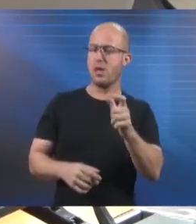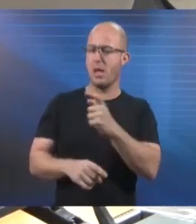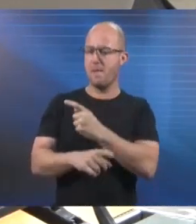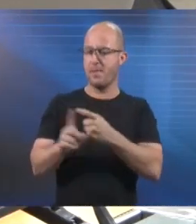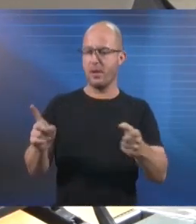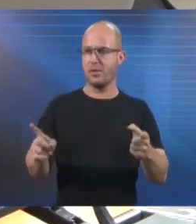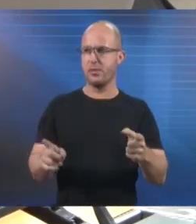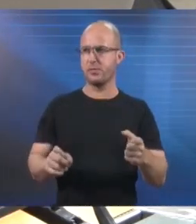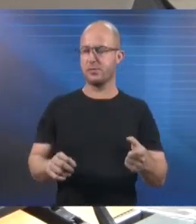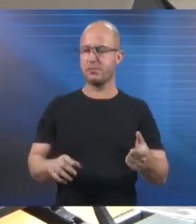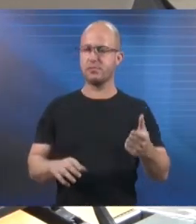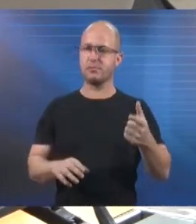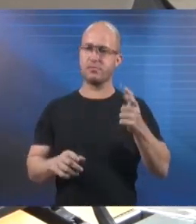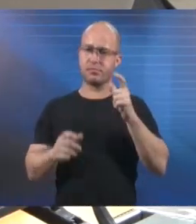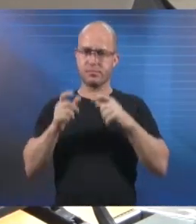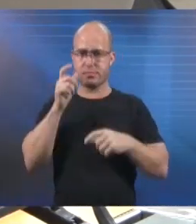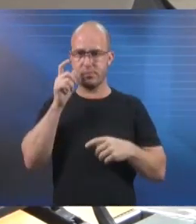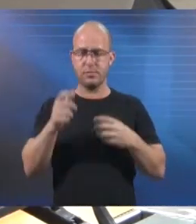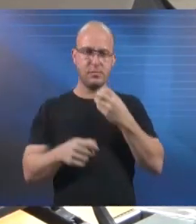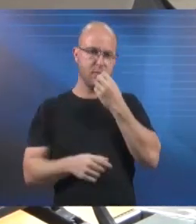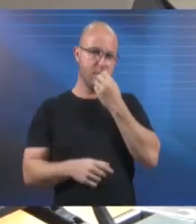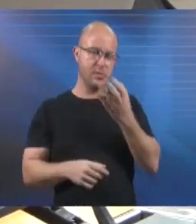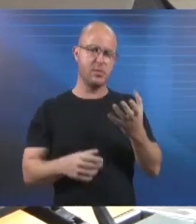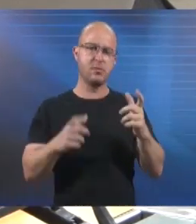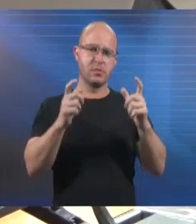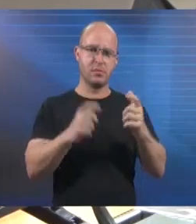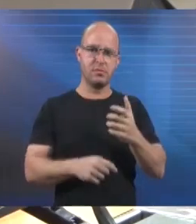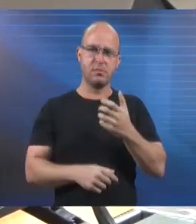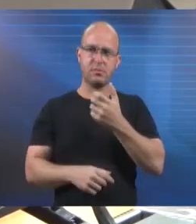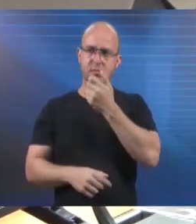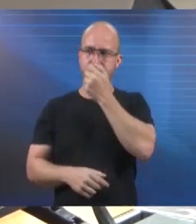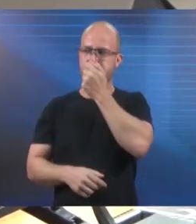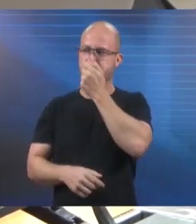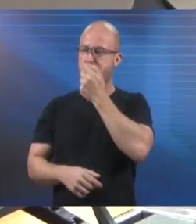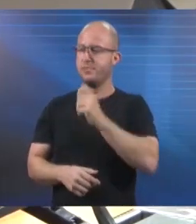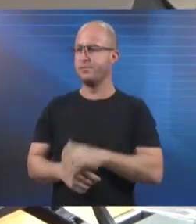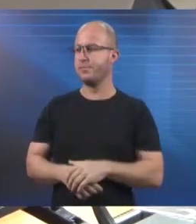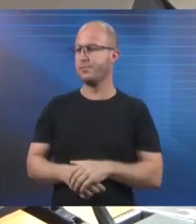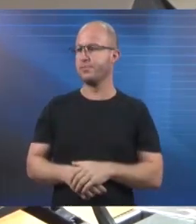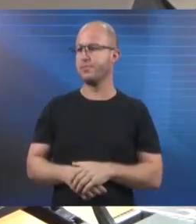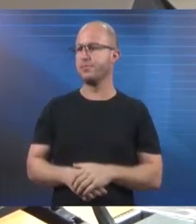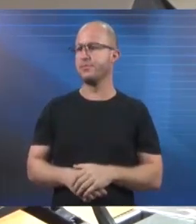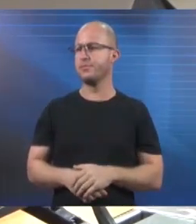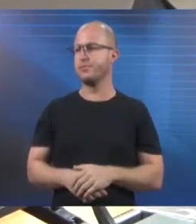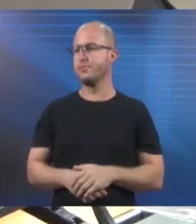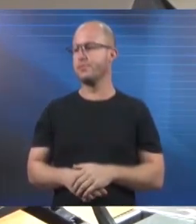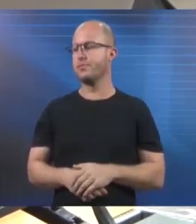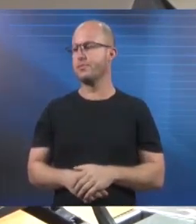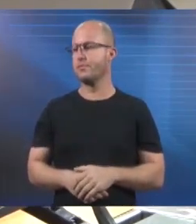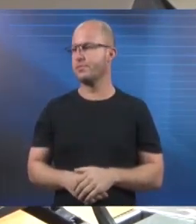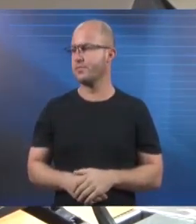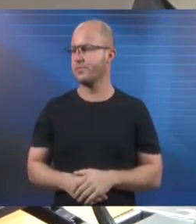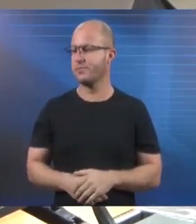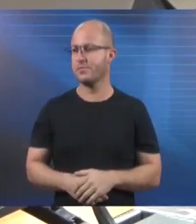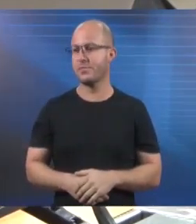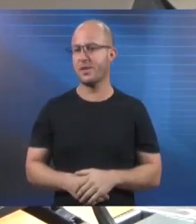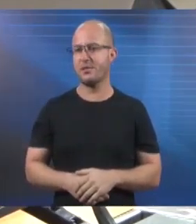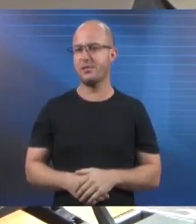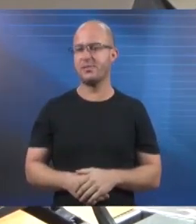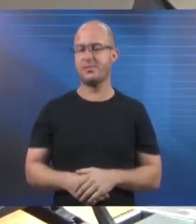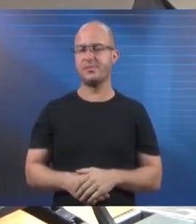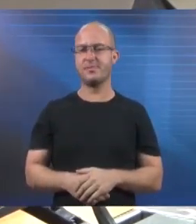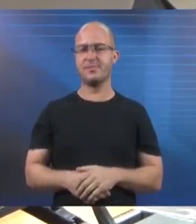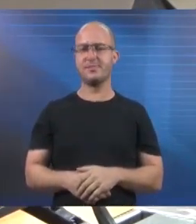mas dizem que de boas intenções tem muito lugar cheio né aí senhor presidente